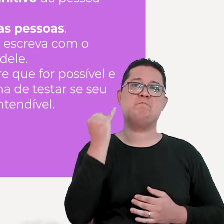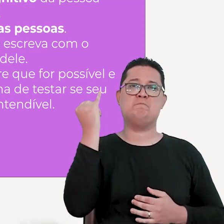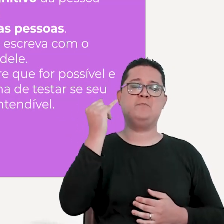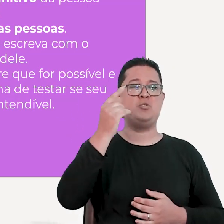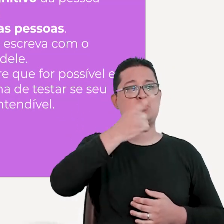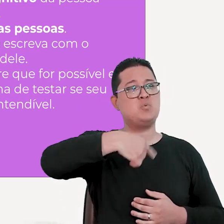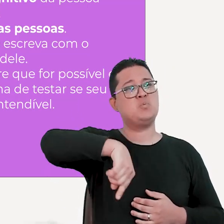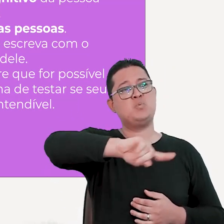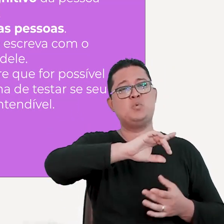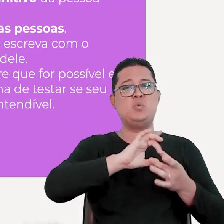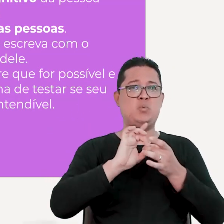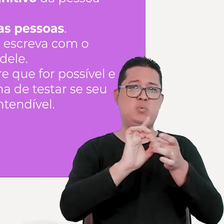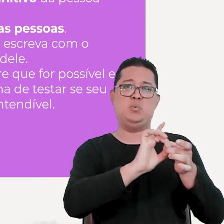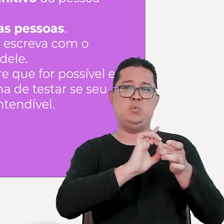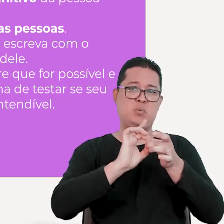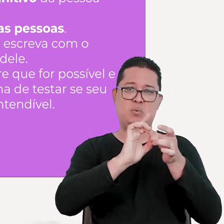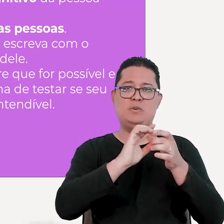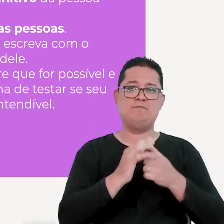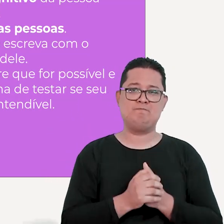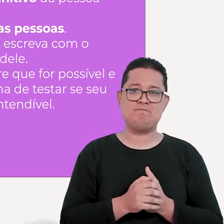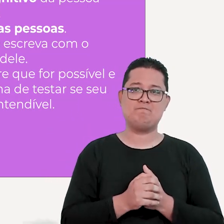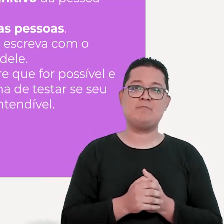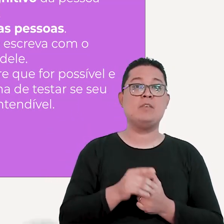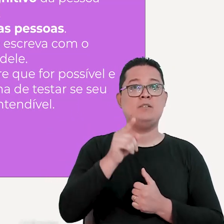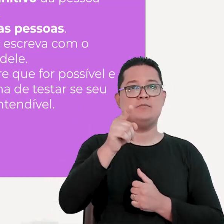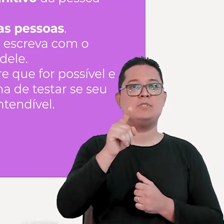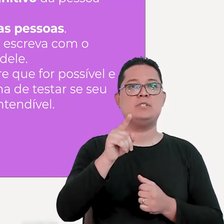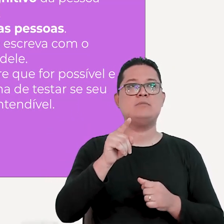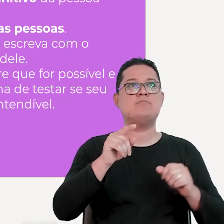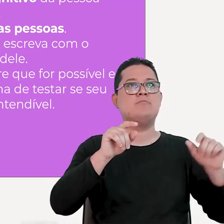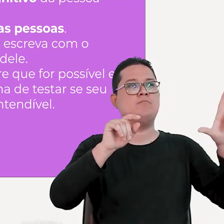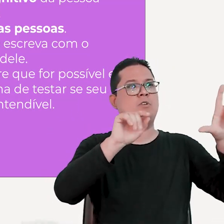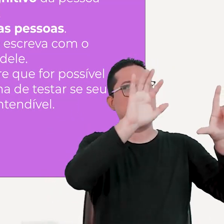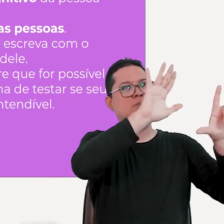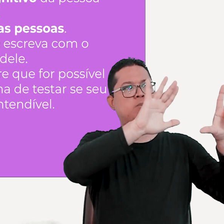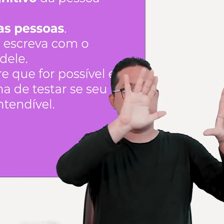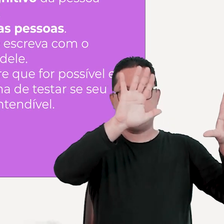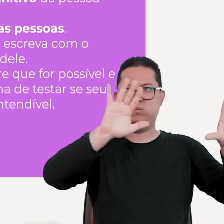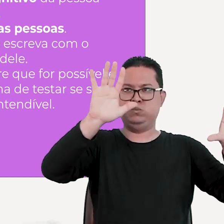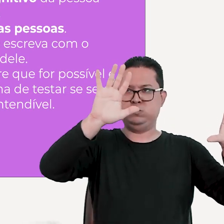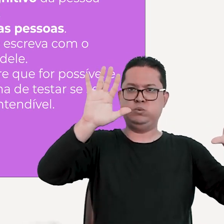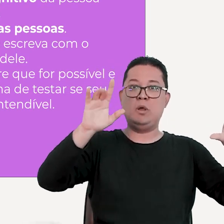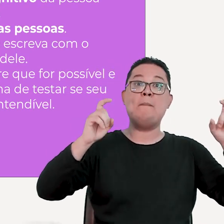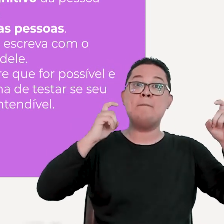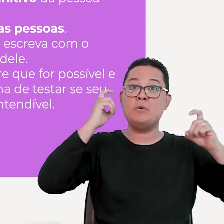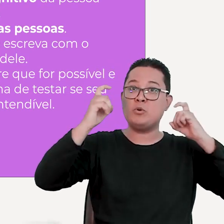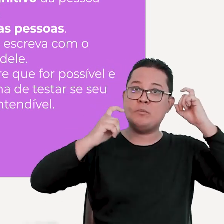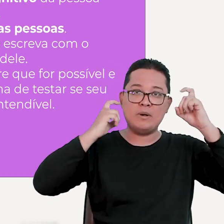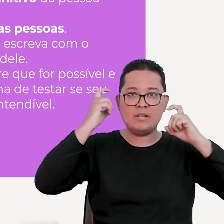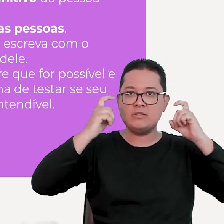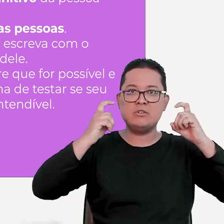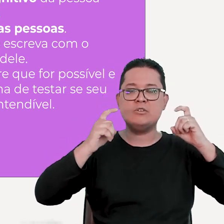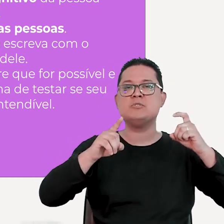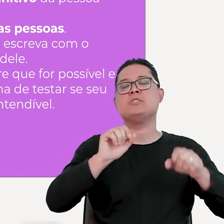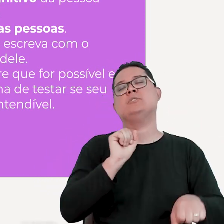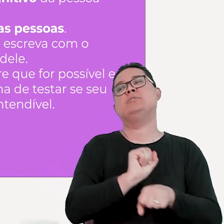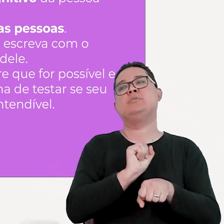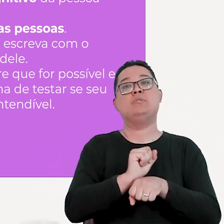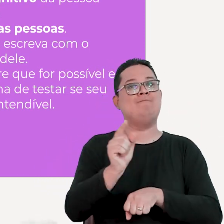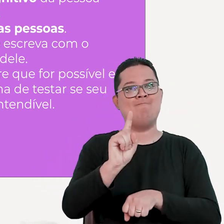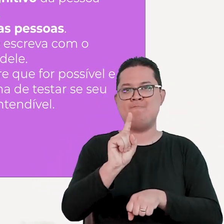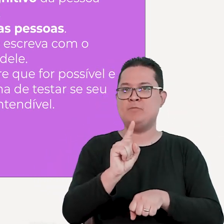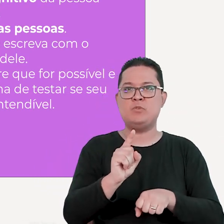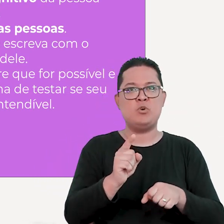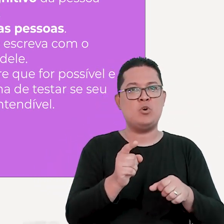vocês. Segundo, a preocupação com o conteúdo deve vir logo no início. Então, sempre que possível, participe das